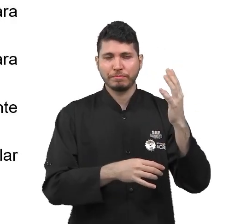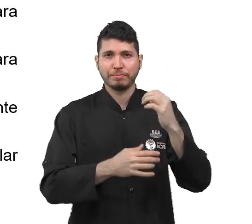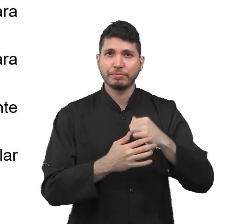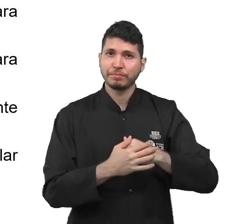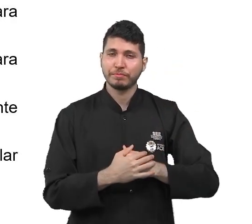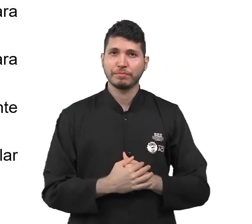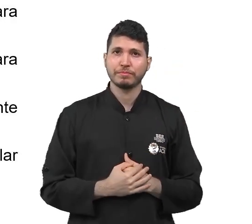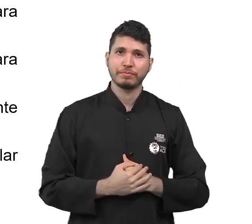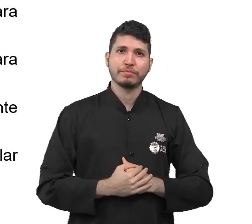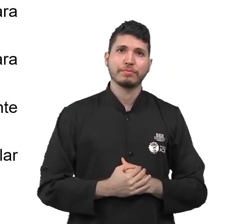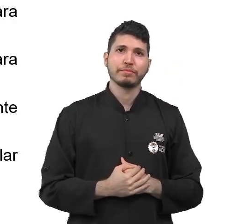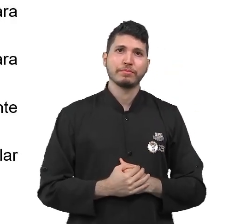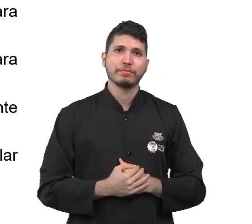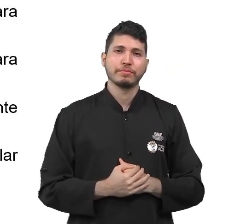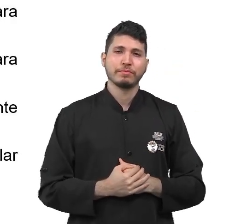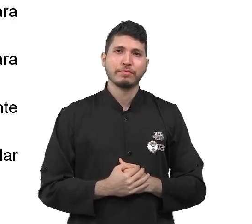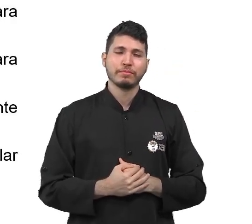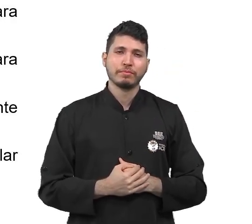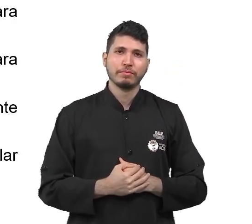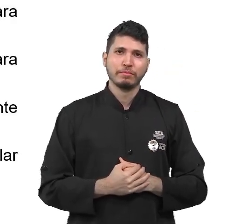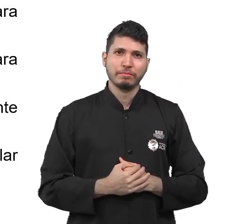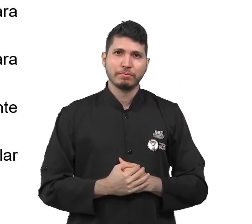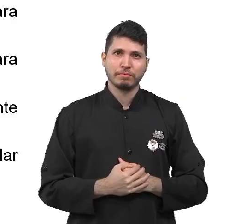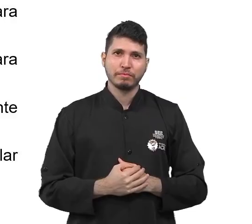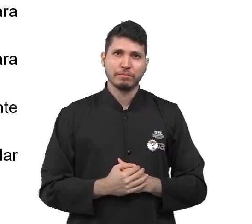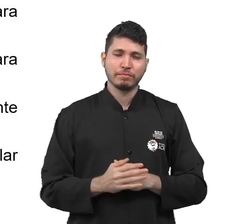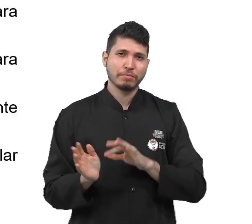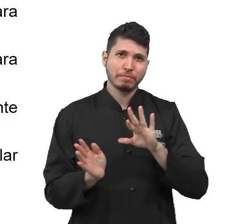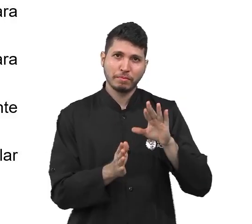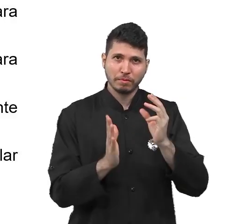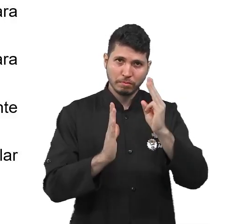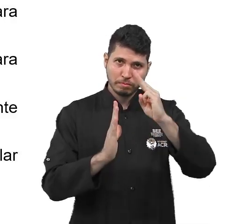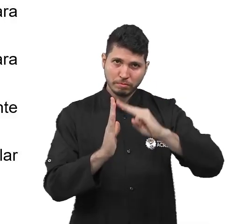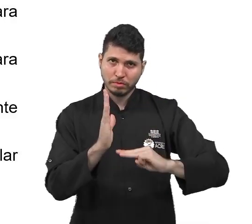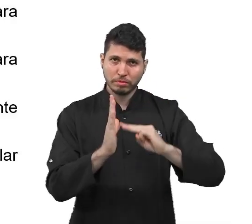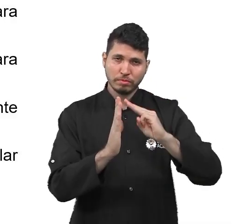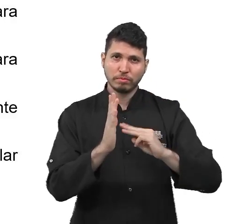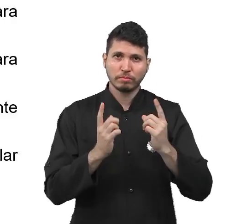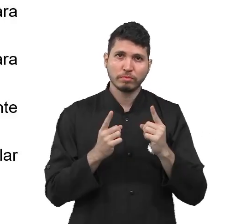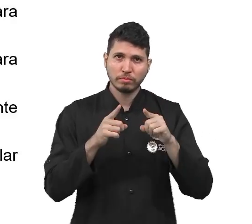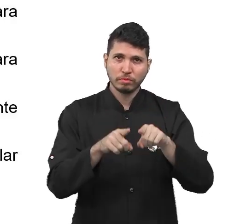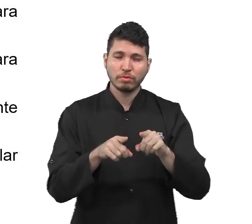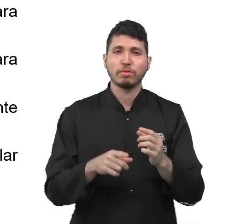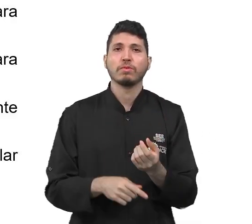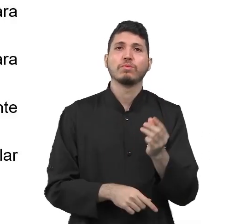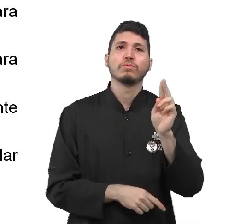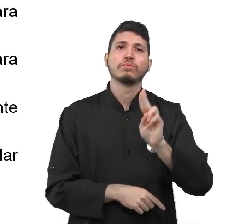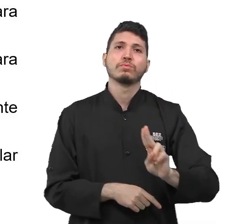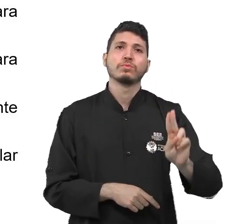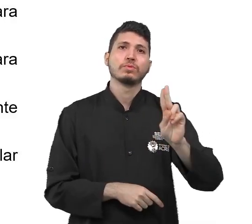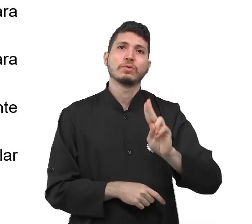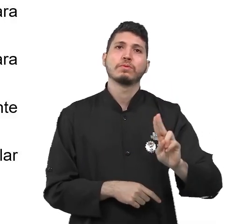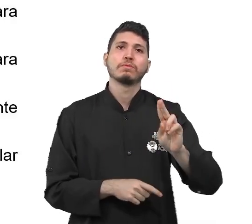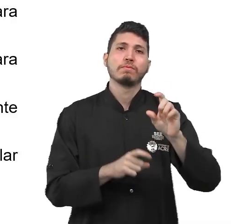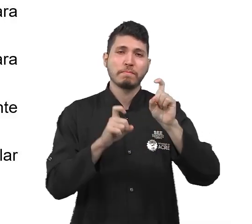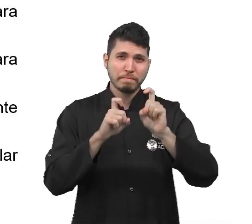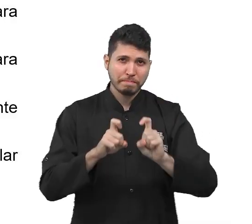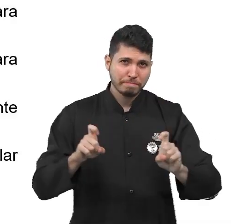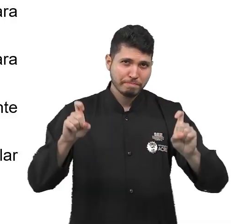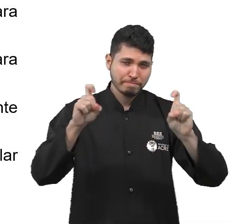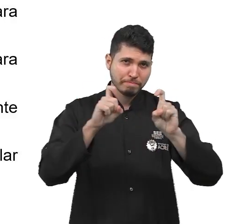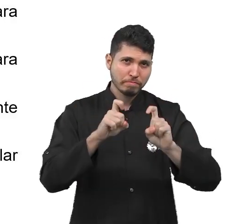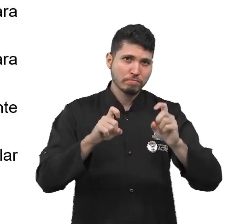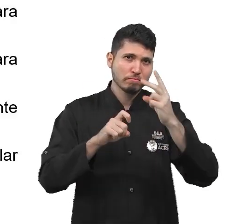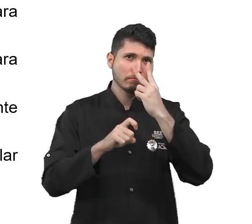Finalmente, o método de simulação. Usa modelos computacionais para